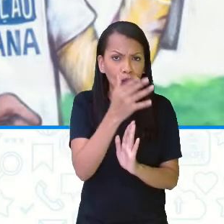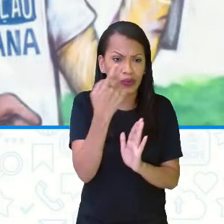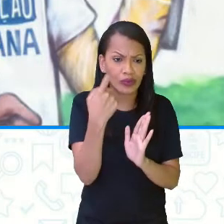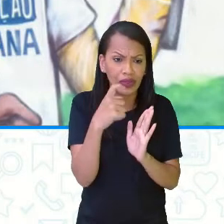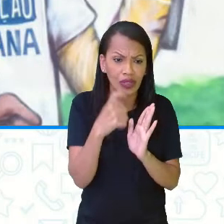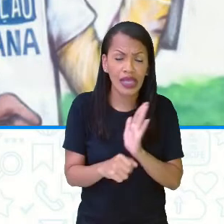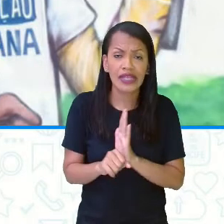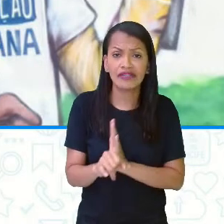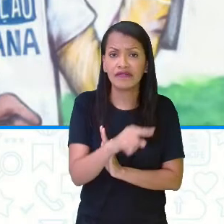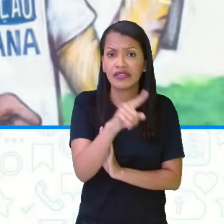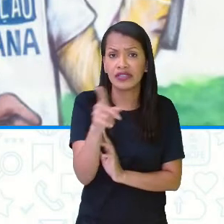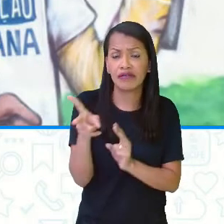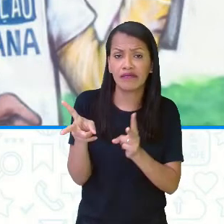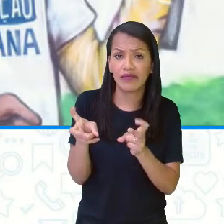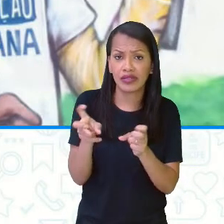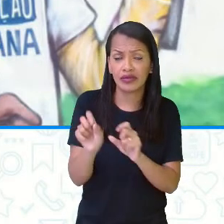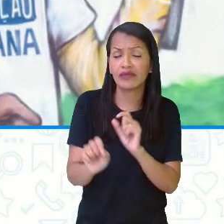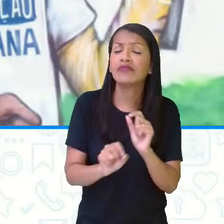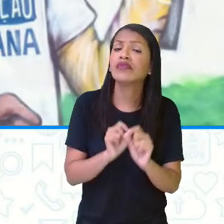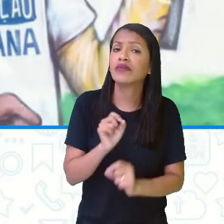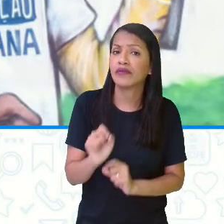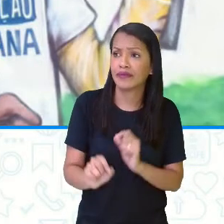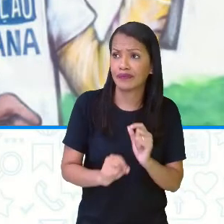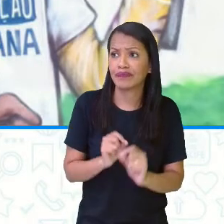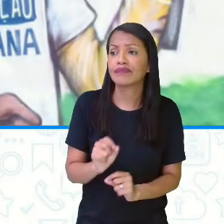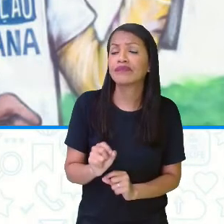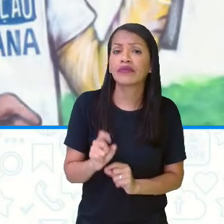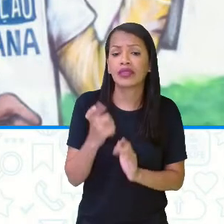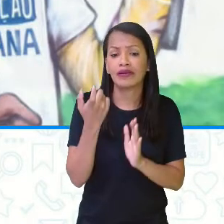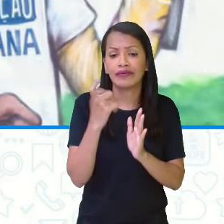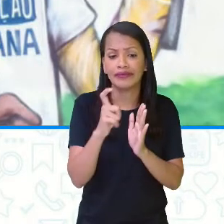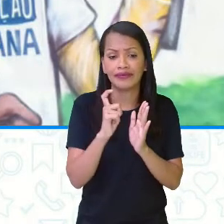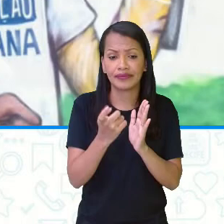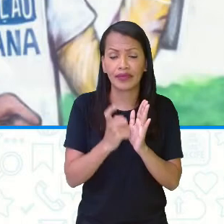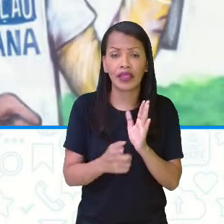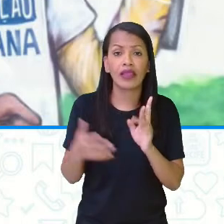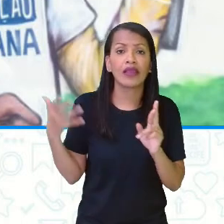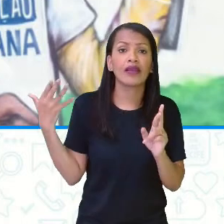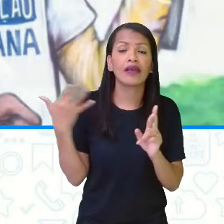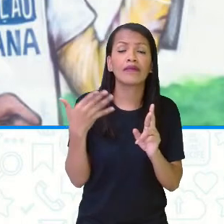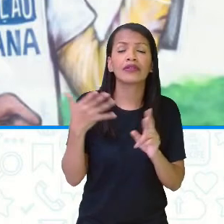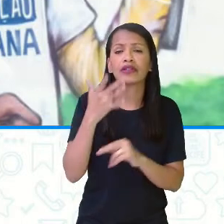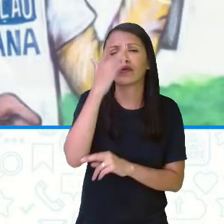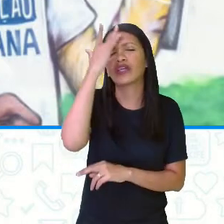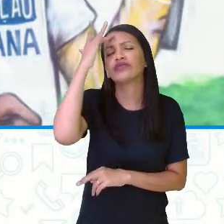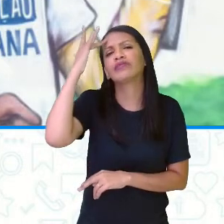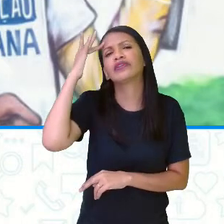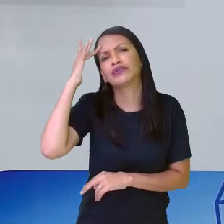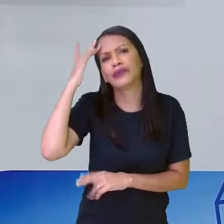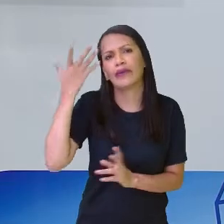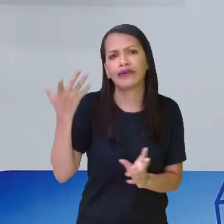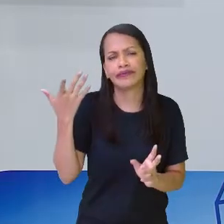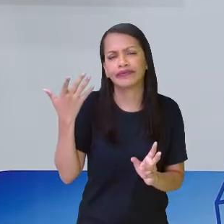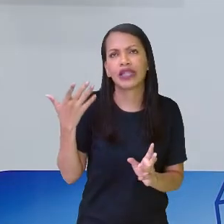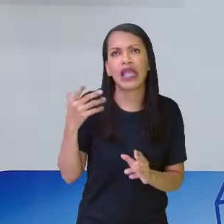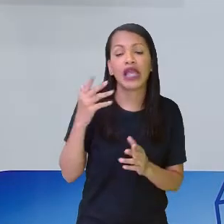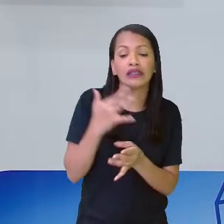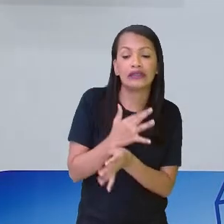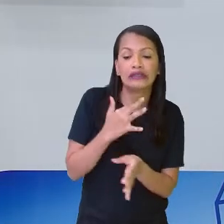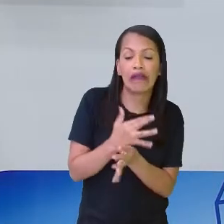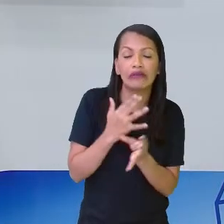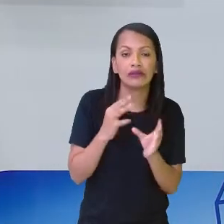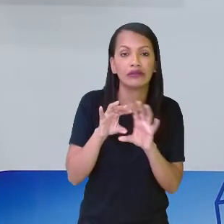E se você observar, boa parte dessas artes, desses grafites, vai estar representando as pessoas, a cidade,